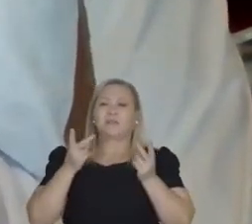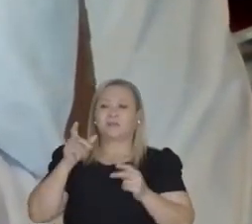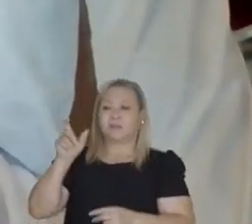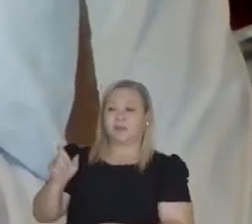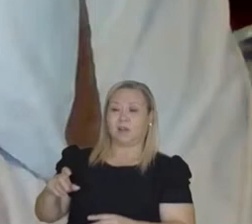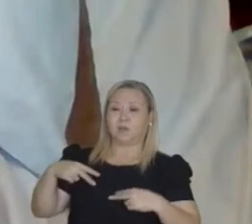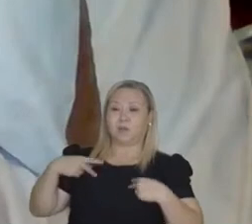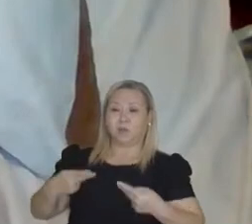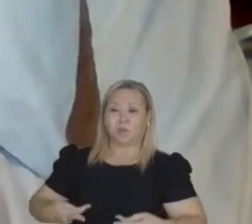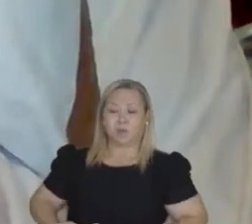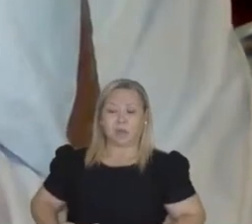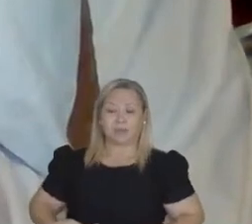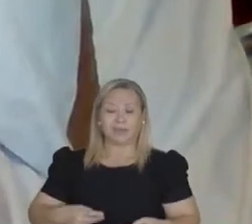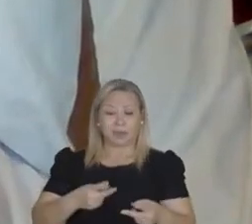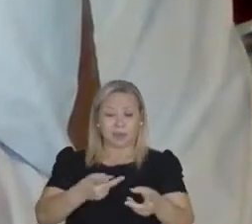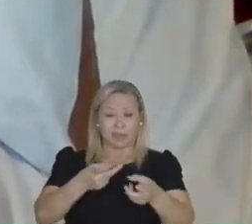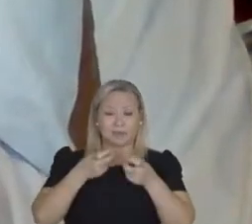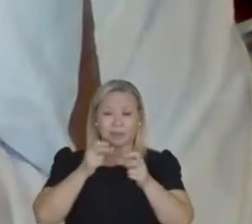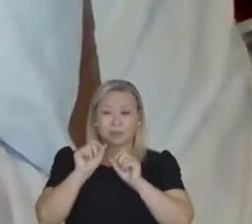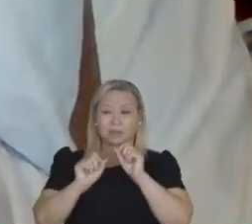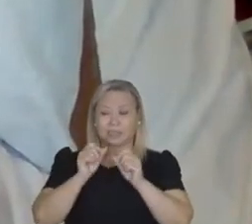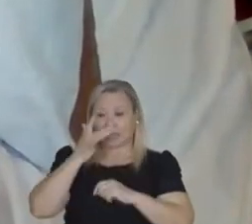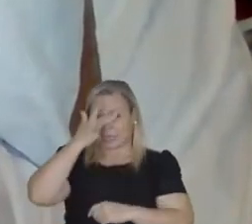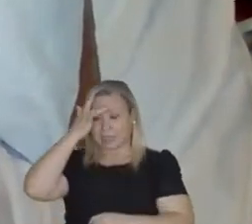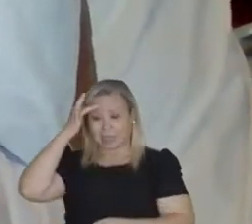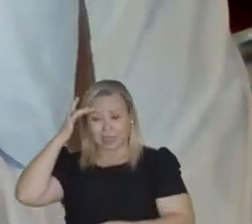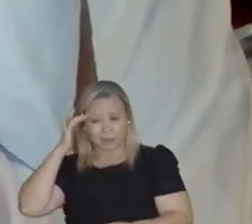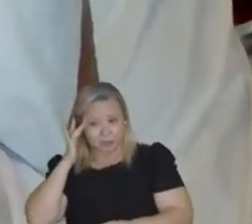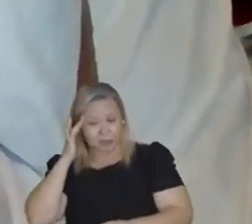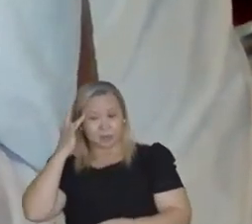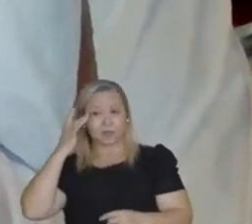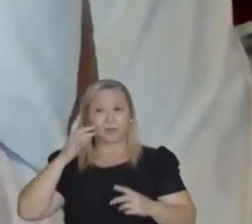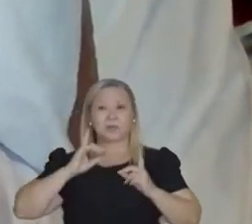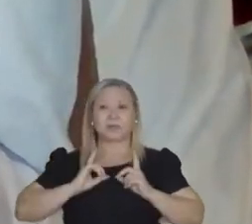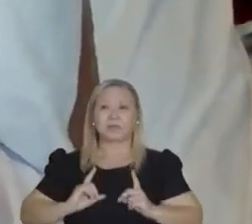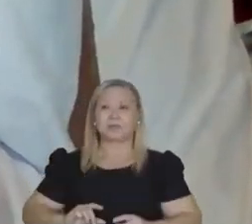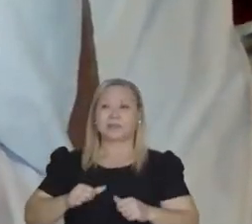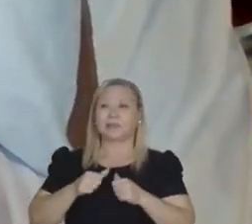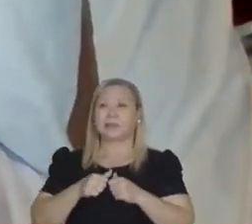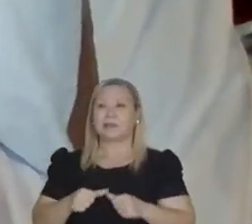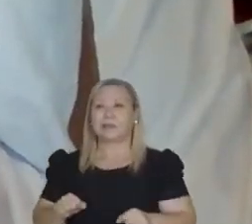essa visão, né, de que as pessoas com deficiência